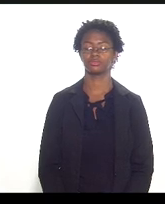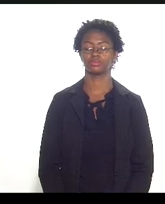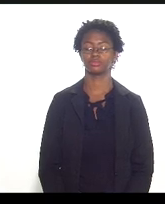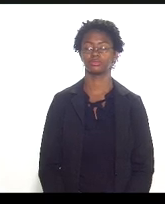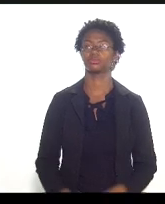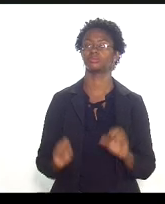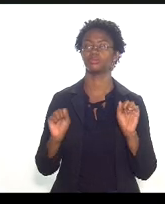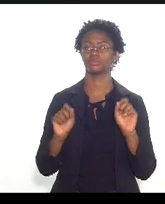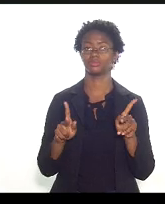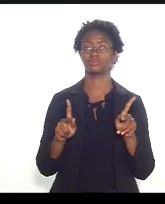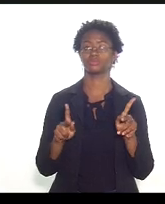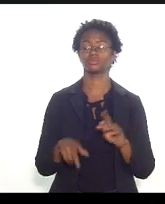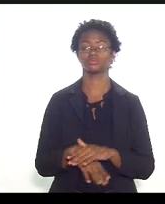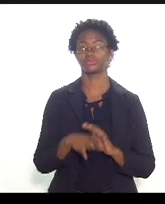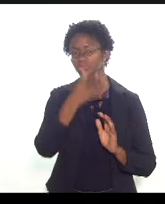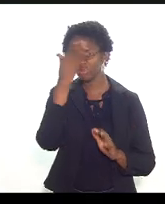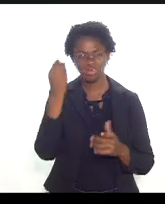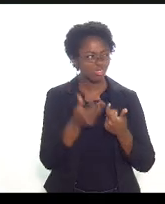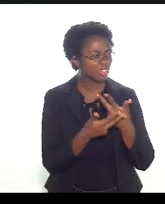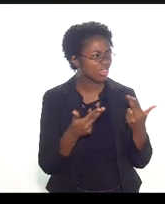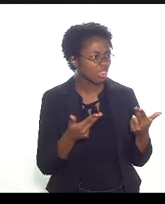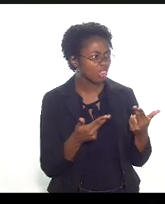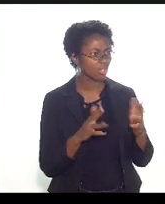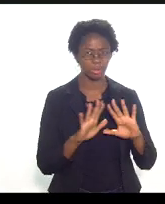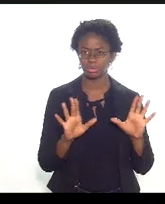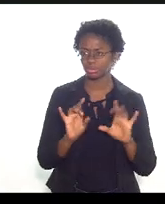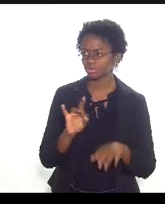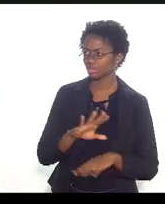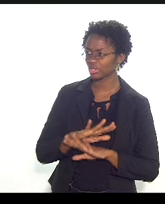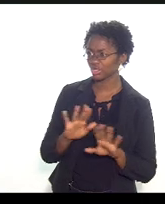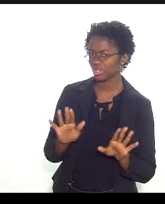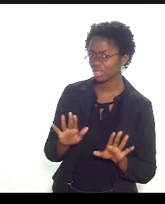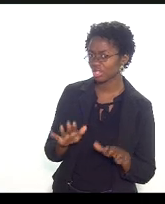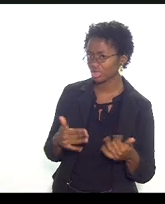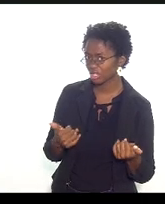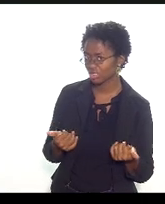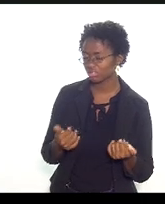Ok? Esqueci alguma coisa? É isso mesmo, deputada Zeidan?